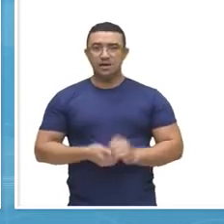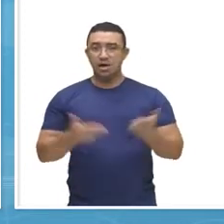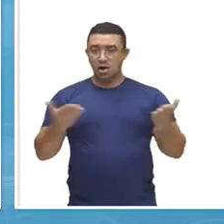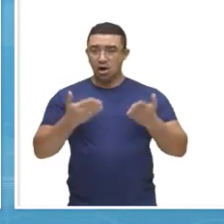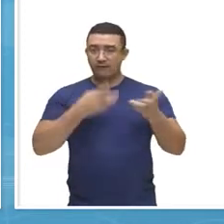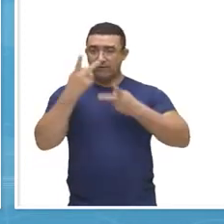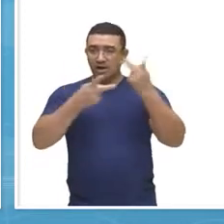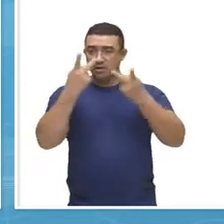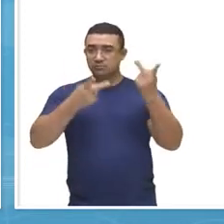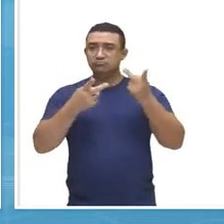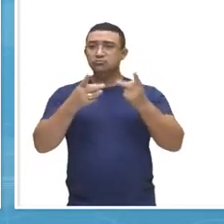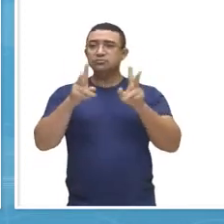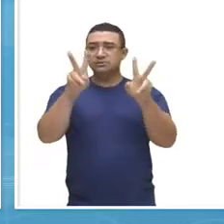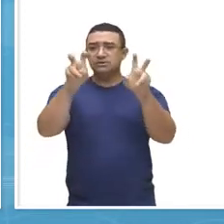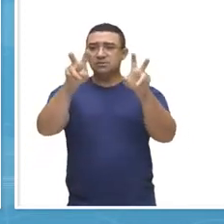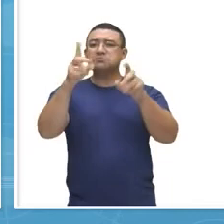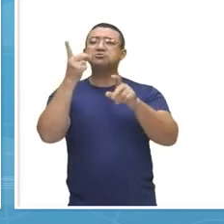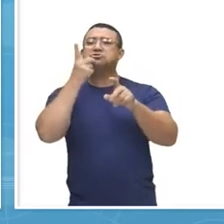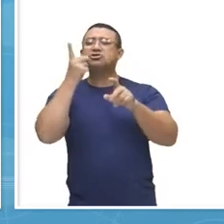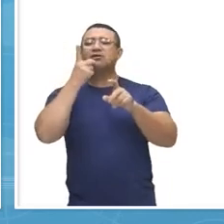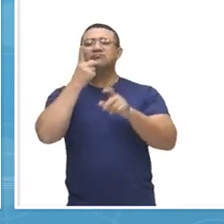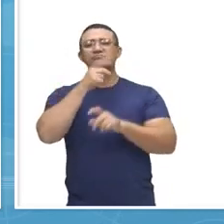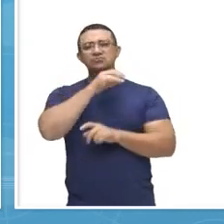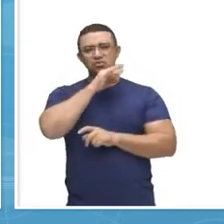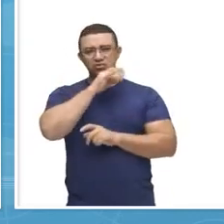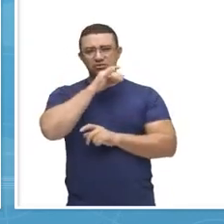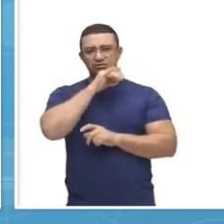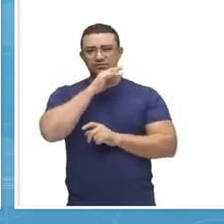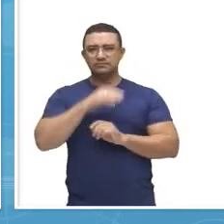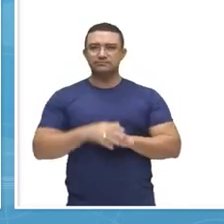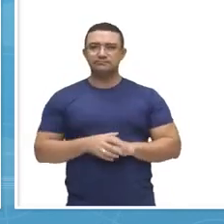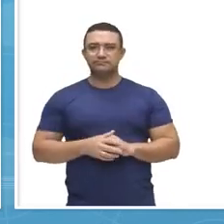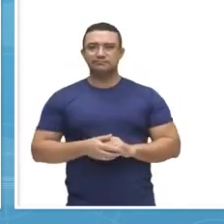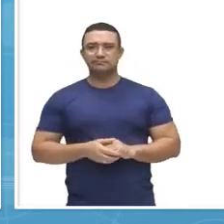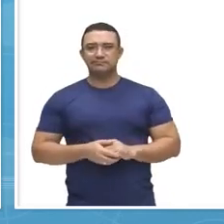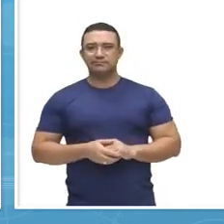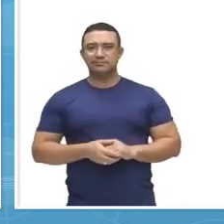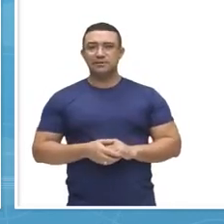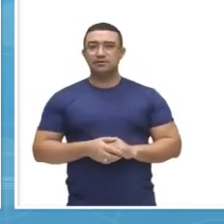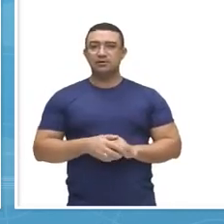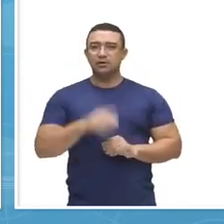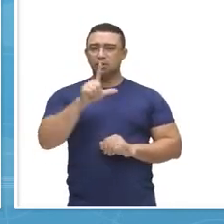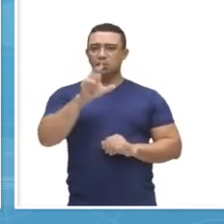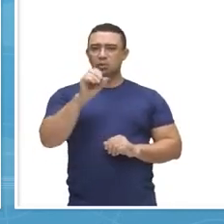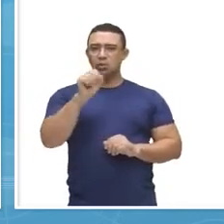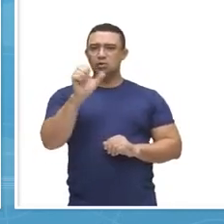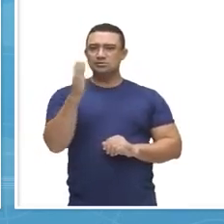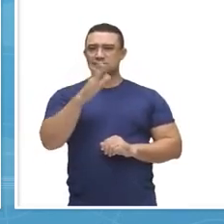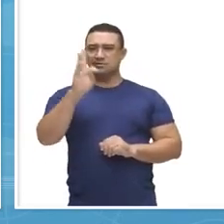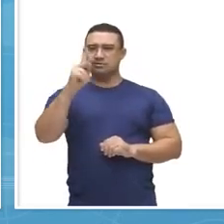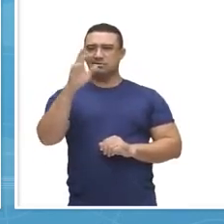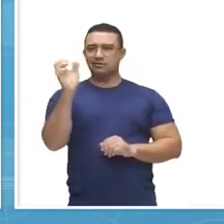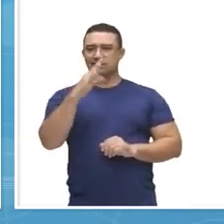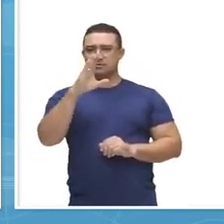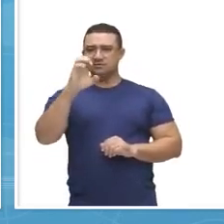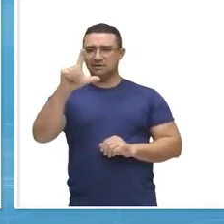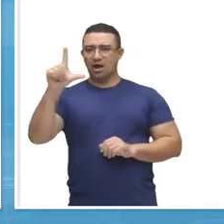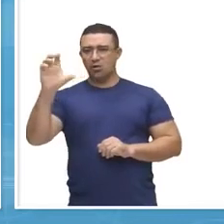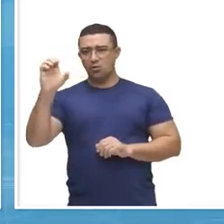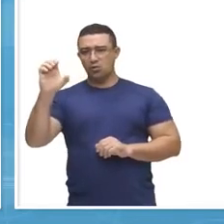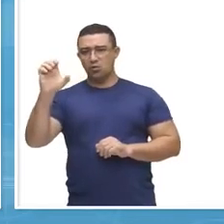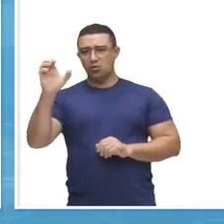dia terrível, né? Daí nós temos lose the cell phone, perder o telefone celular, realmente é coisa, algo muito